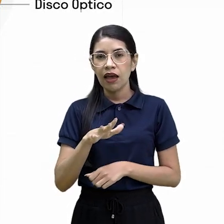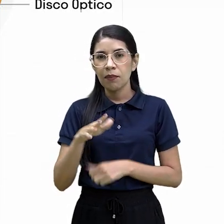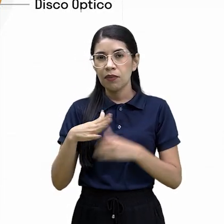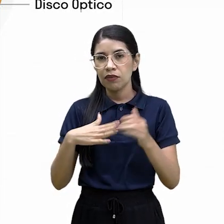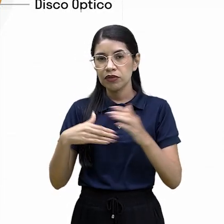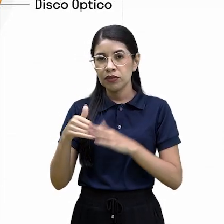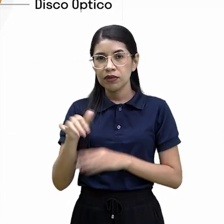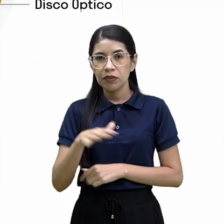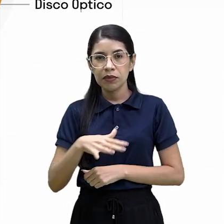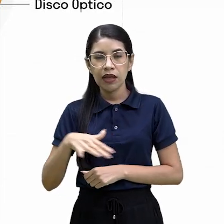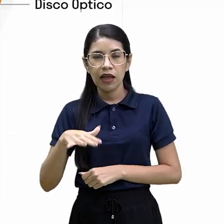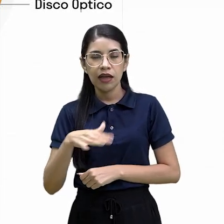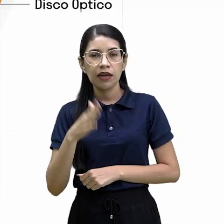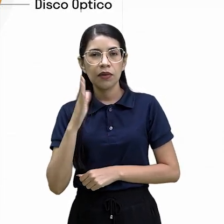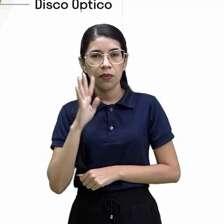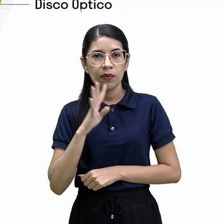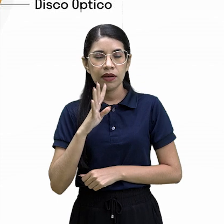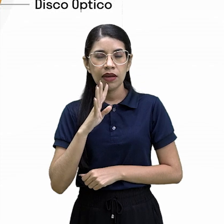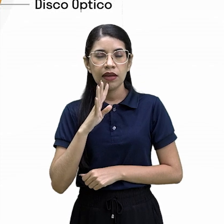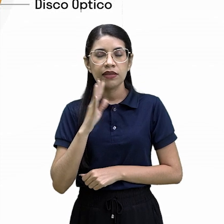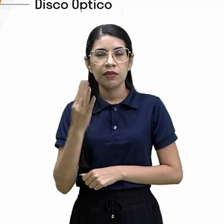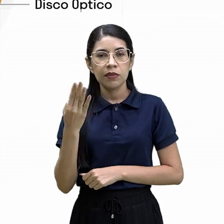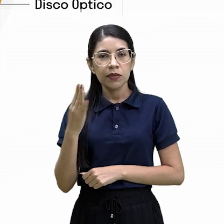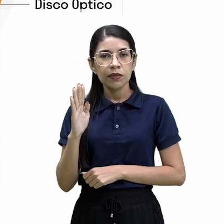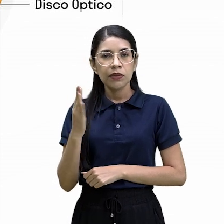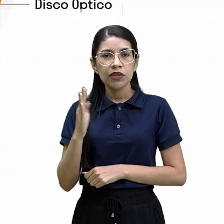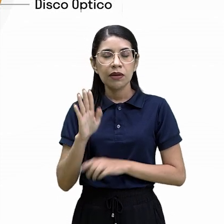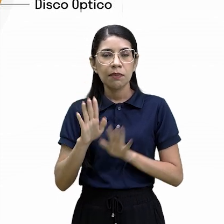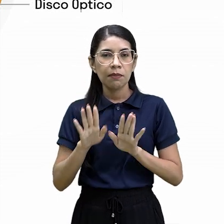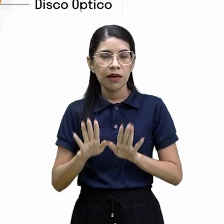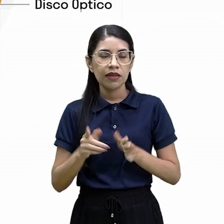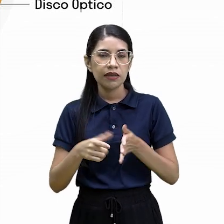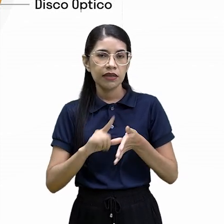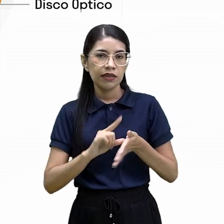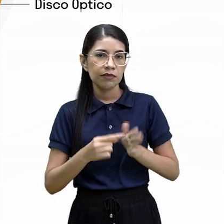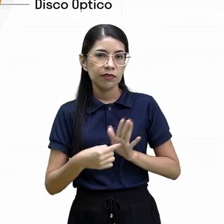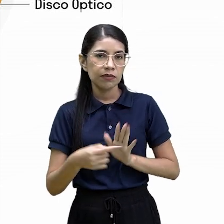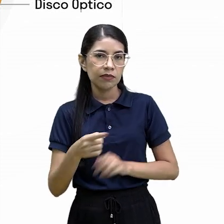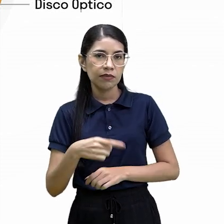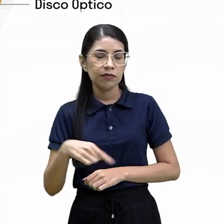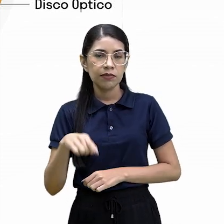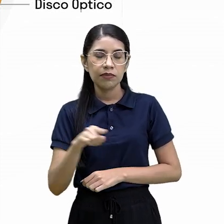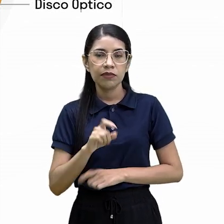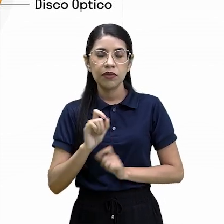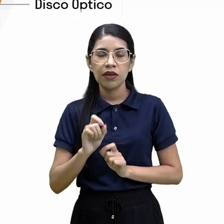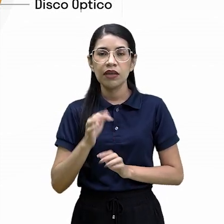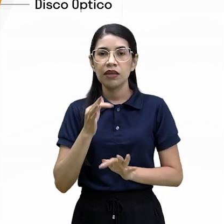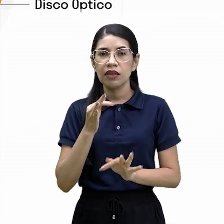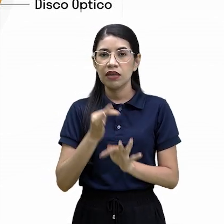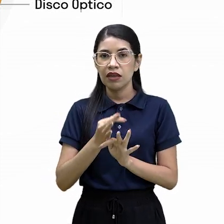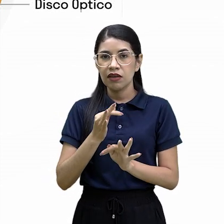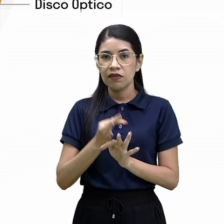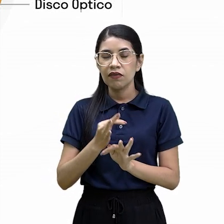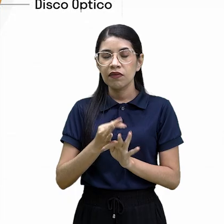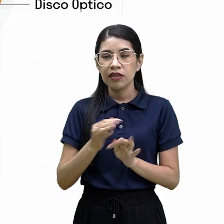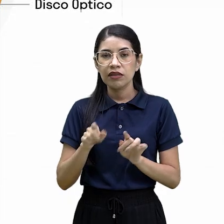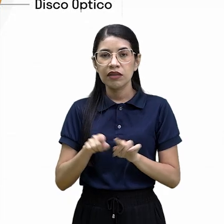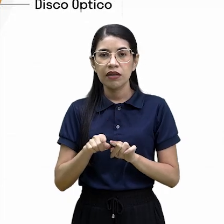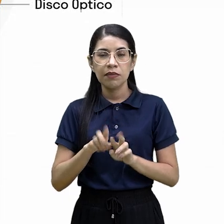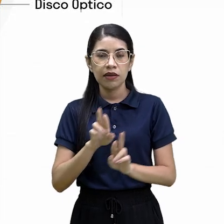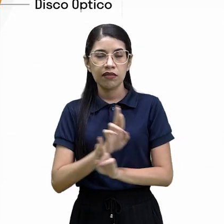que sabe muito bem a biologia. Mas eu quero mostrar para você que a física também